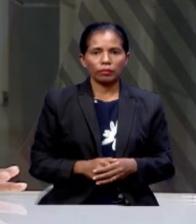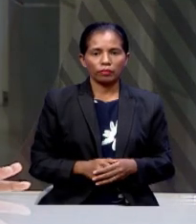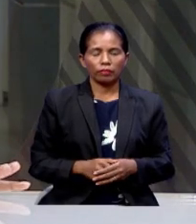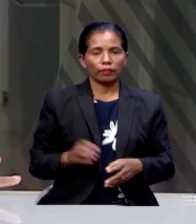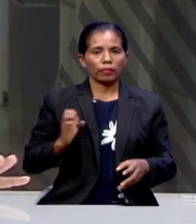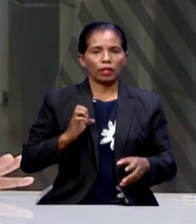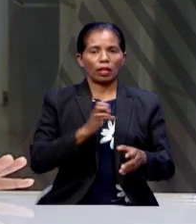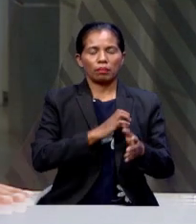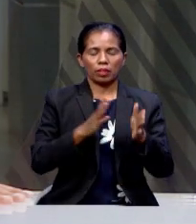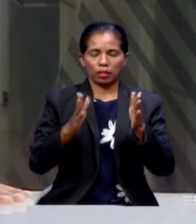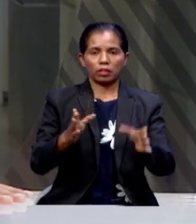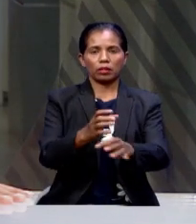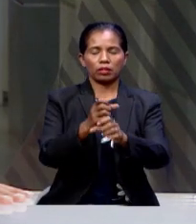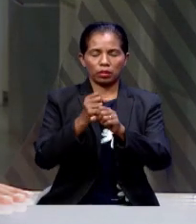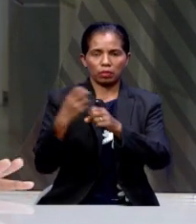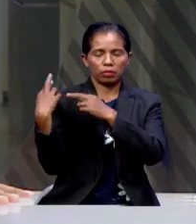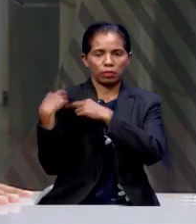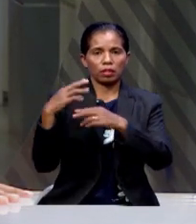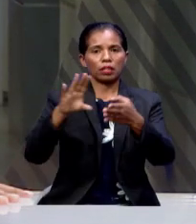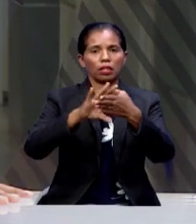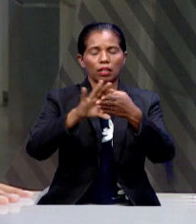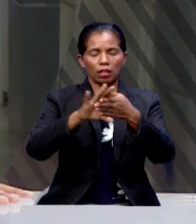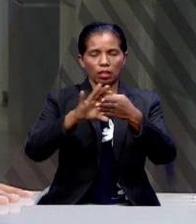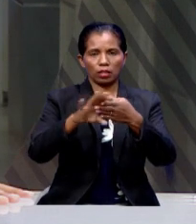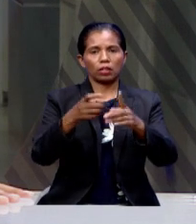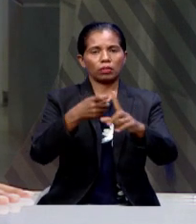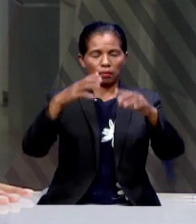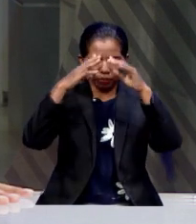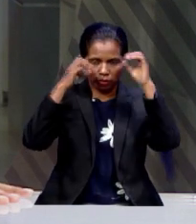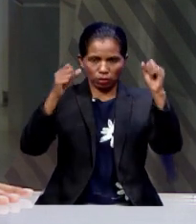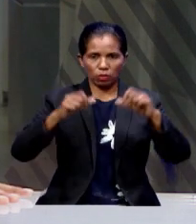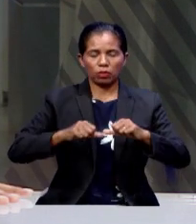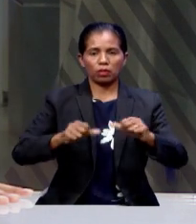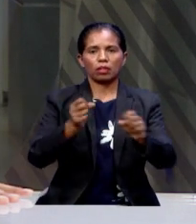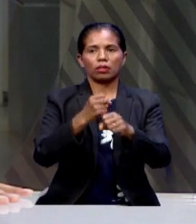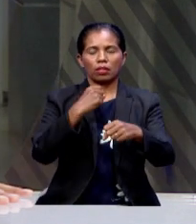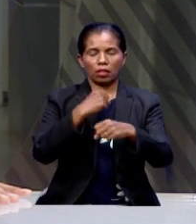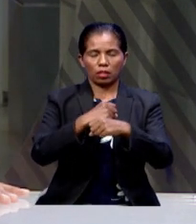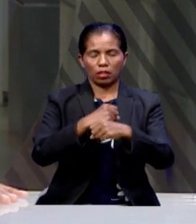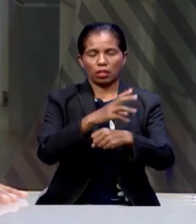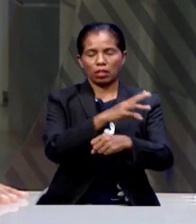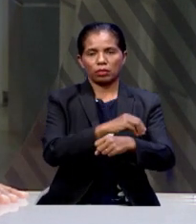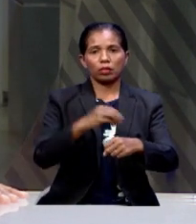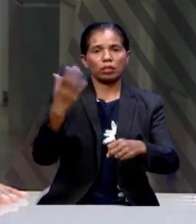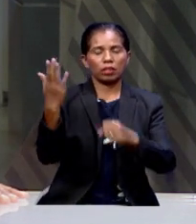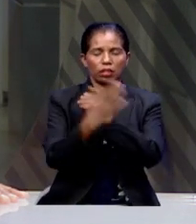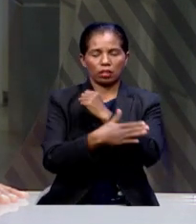Embaixador Jorge Trindade simu posse no carta credencial o vice-presidente da República, onde continua a halar a missão diplomata e estrangeiro.